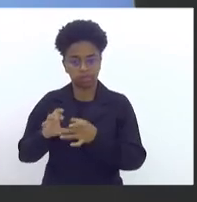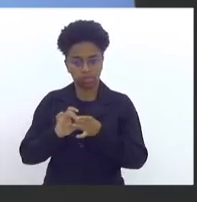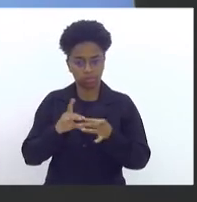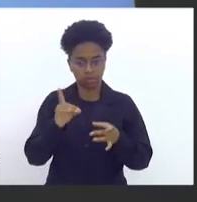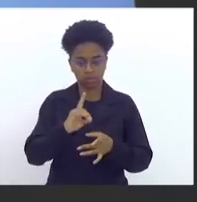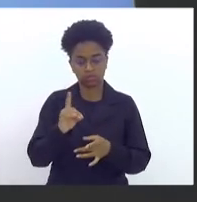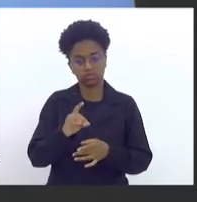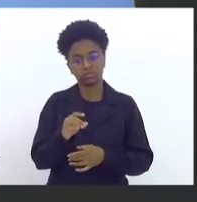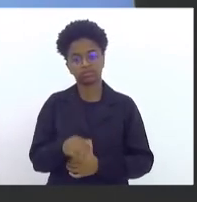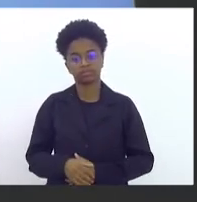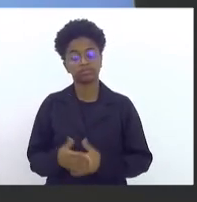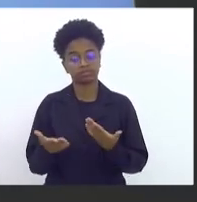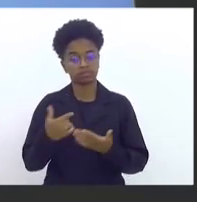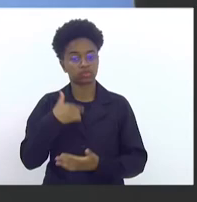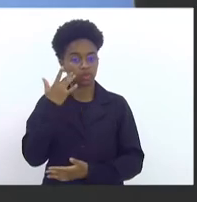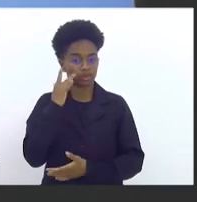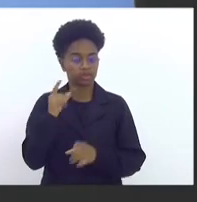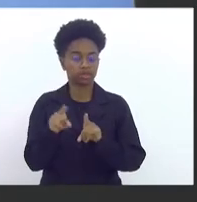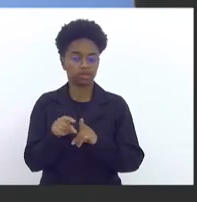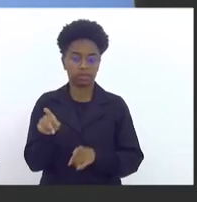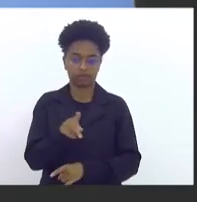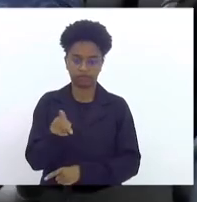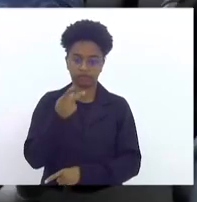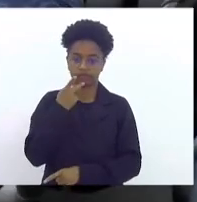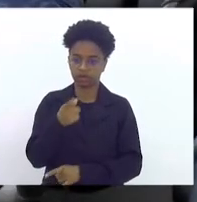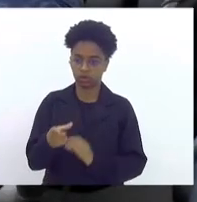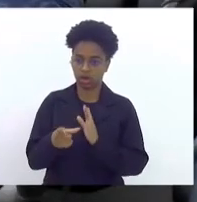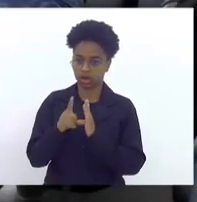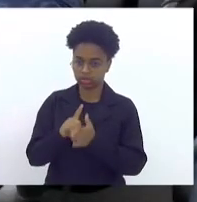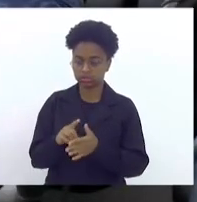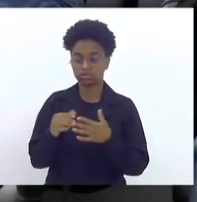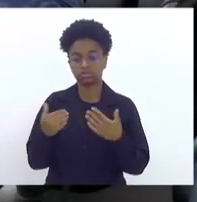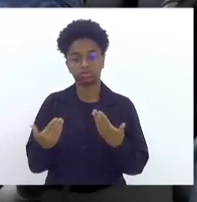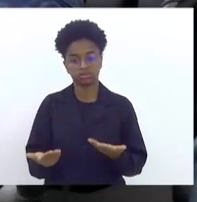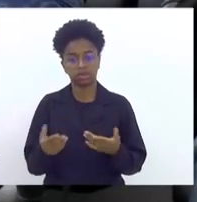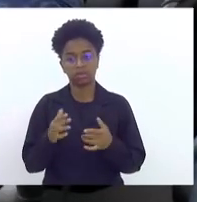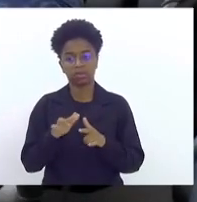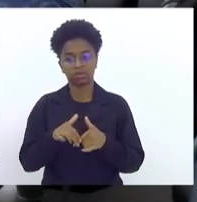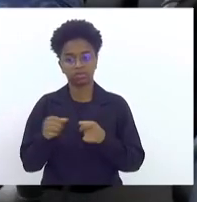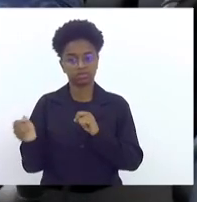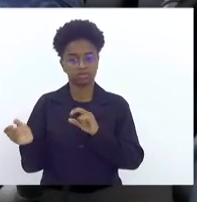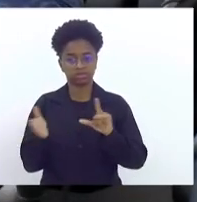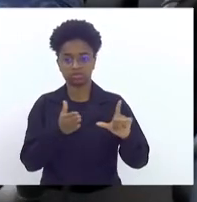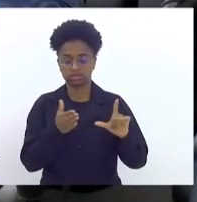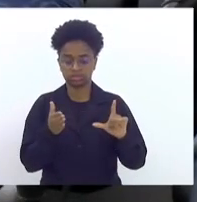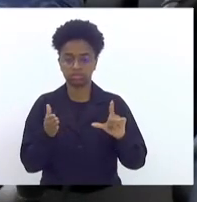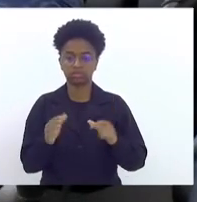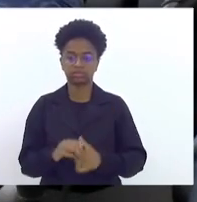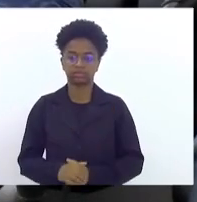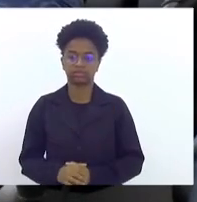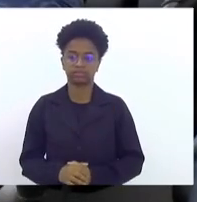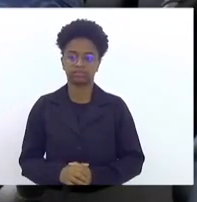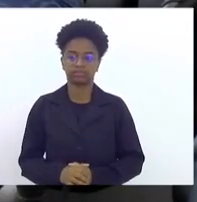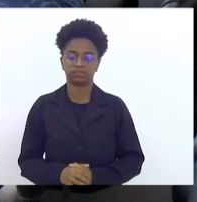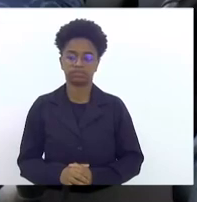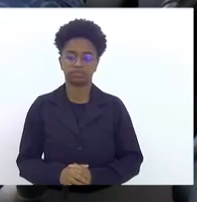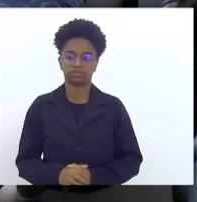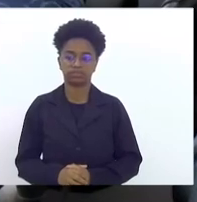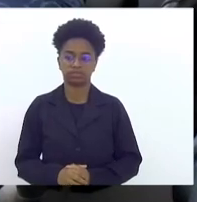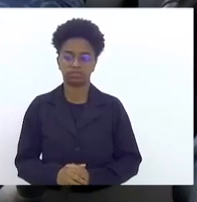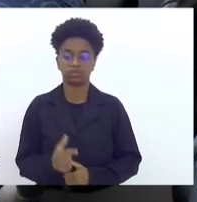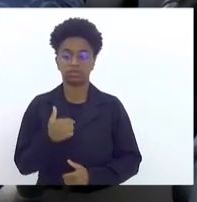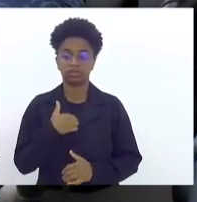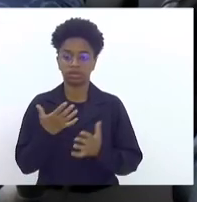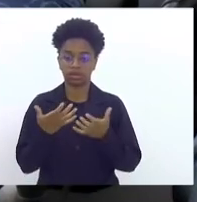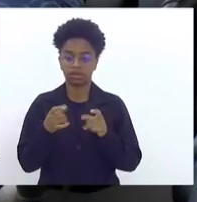Salvo engano a professora Natasha também já comentou sobre isso e portanto passo mais rápido sobre esse ponto é gostaria